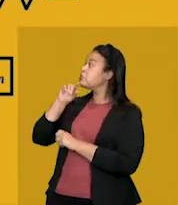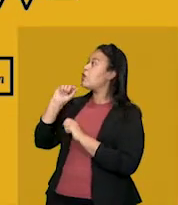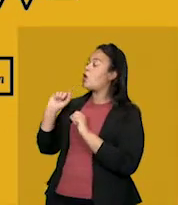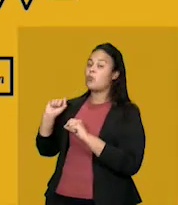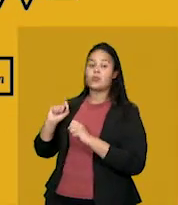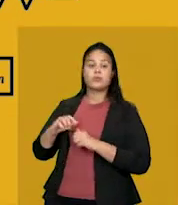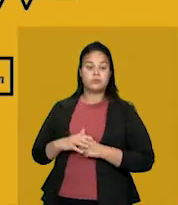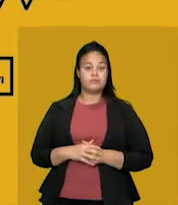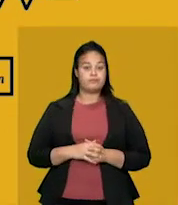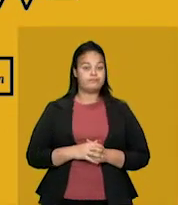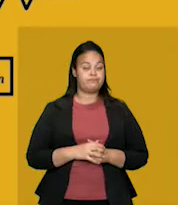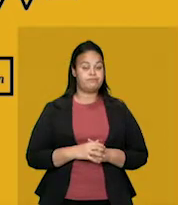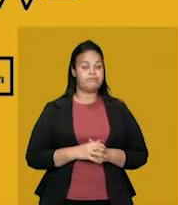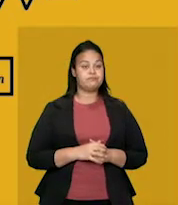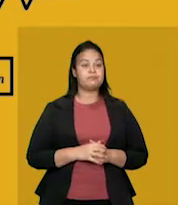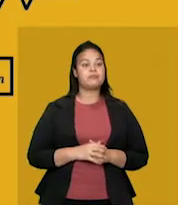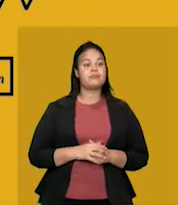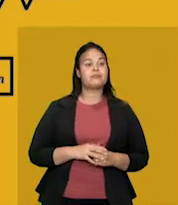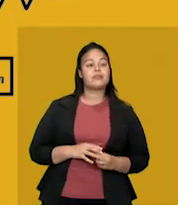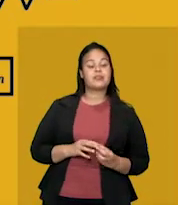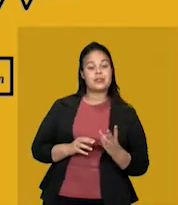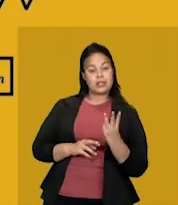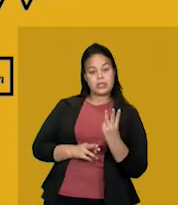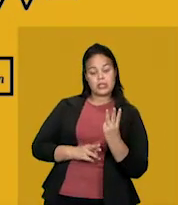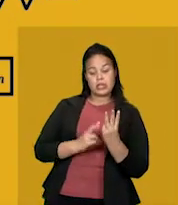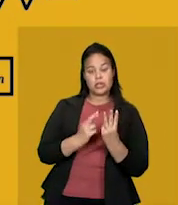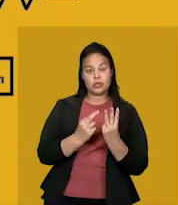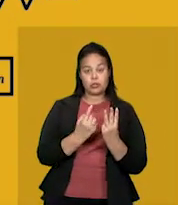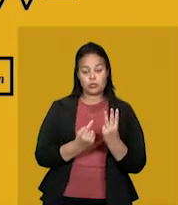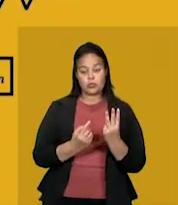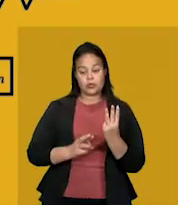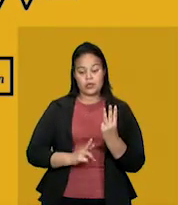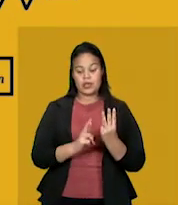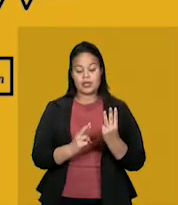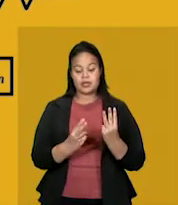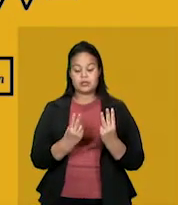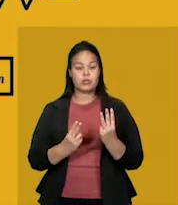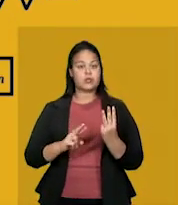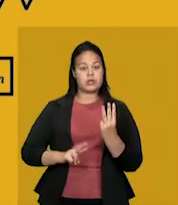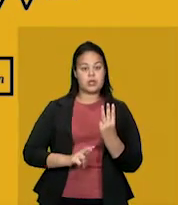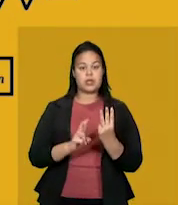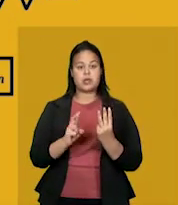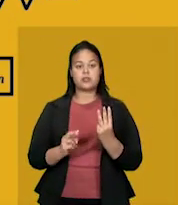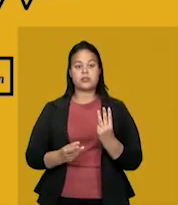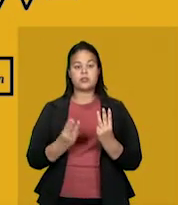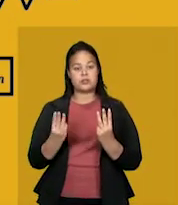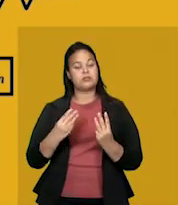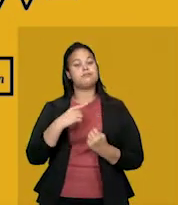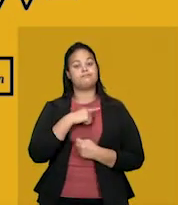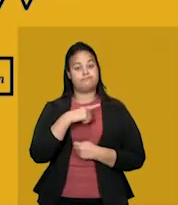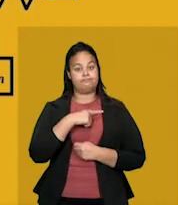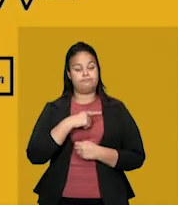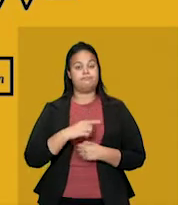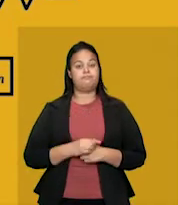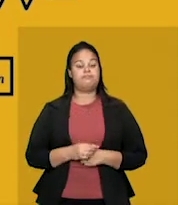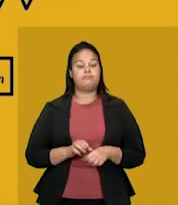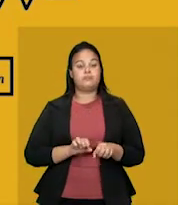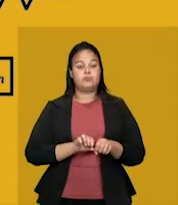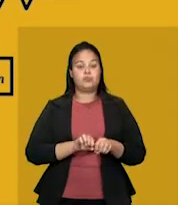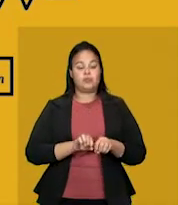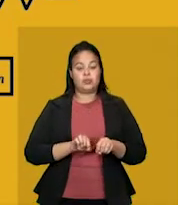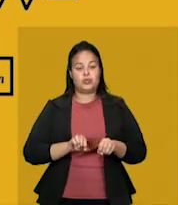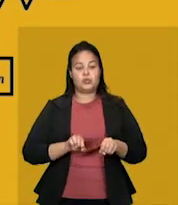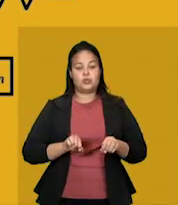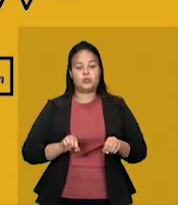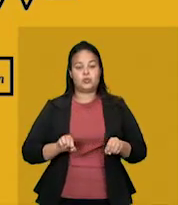aqui representando três resistores, R1, R2 e R3. A corrente,